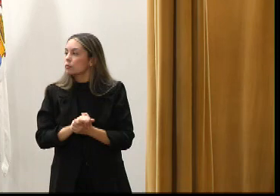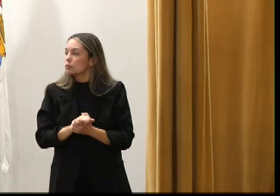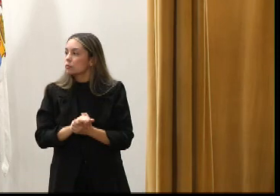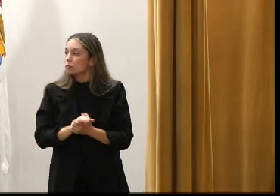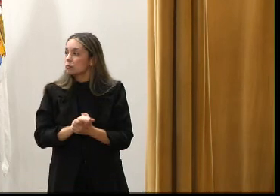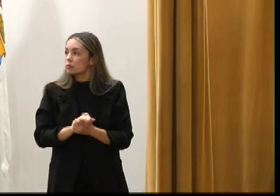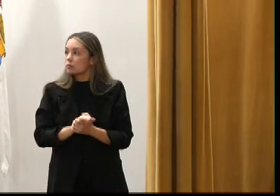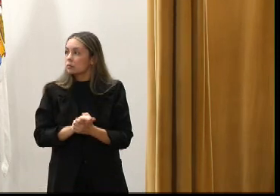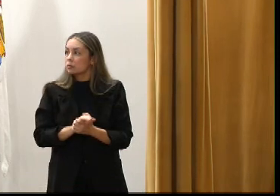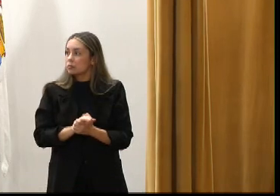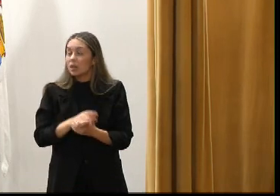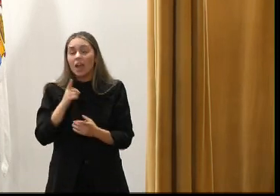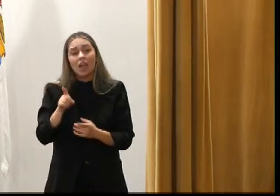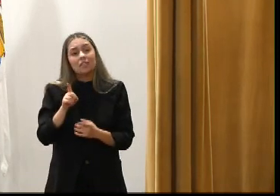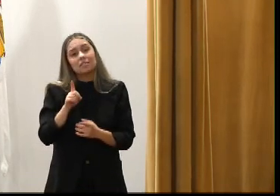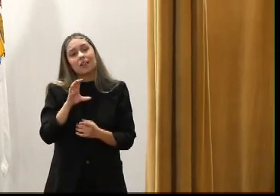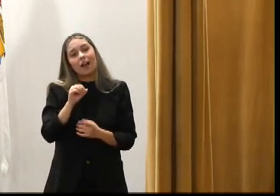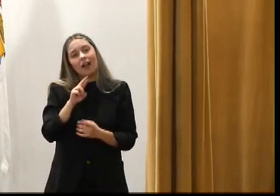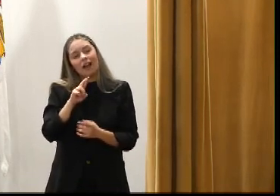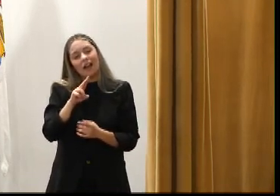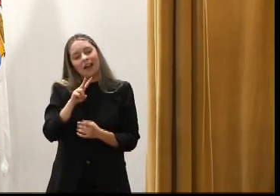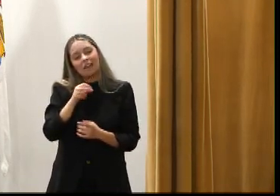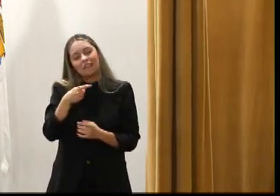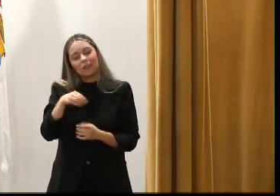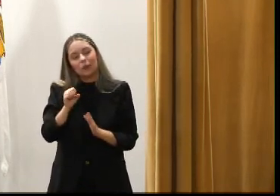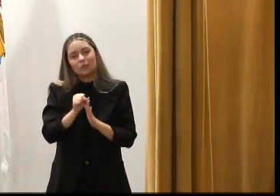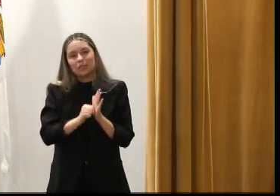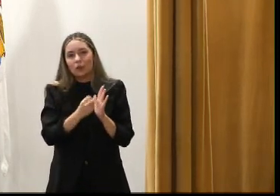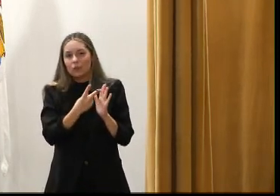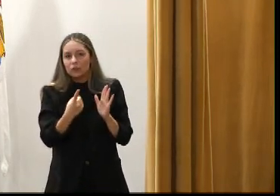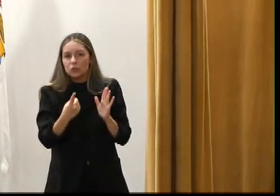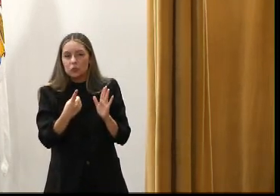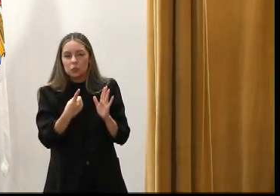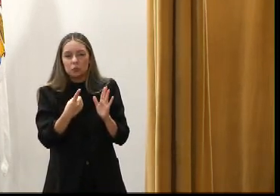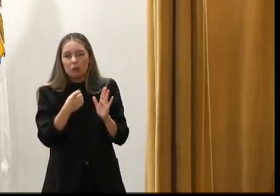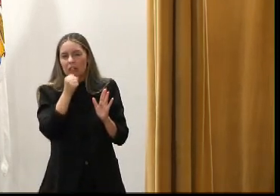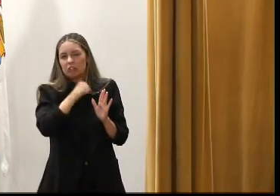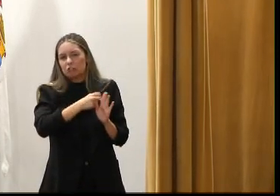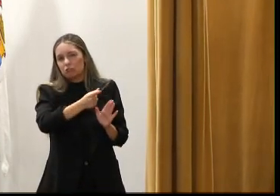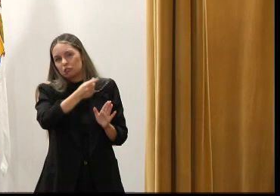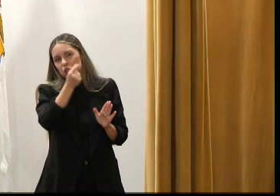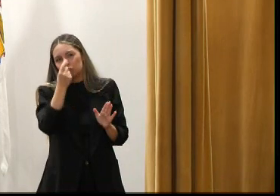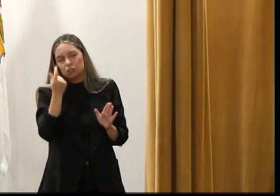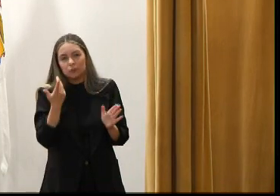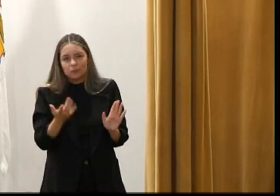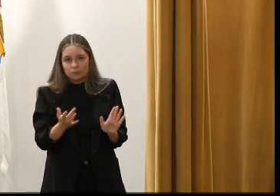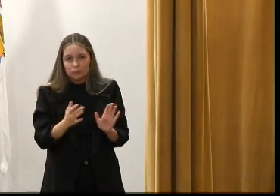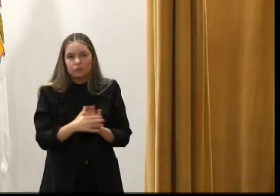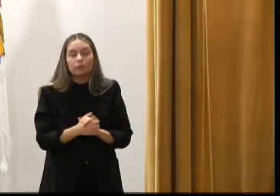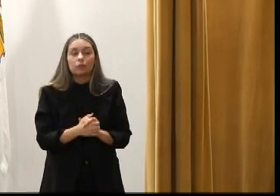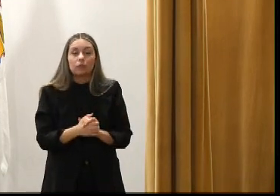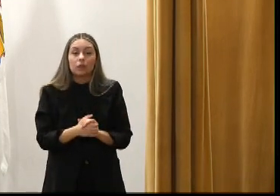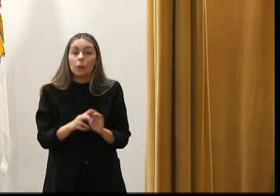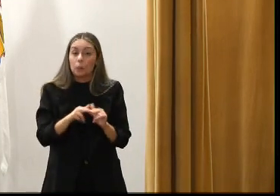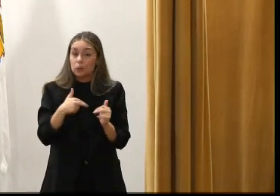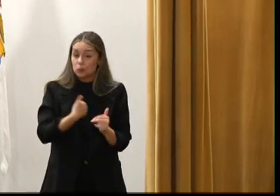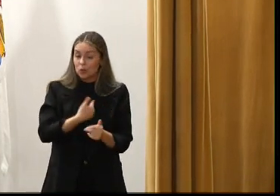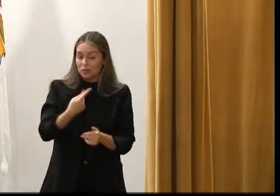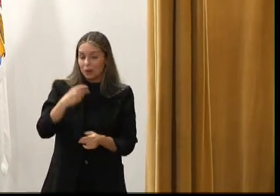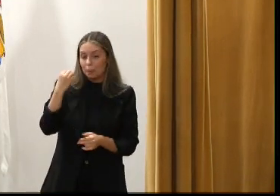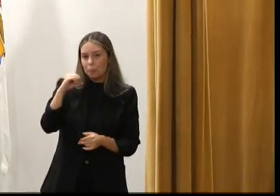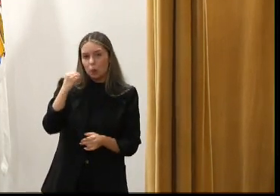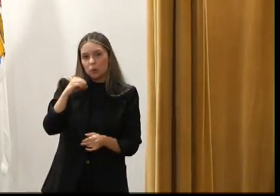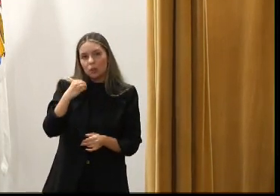Esse é o carvão do século XXI, ele se tornou obsoleto. Assim que é a vida. Tá? Então, nós, porto-alegrenses, devemos